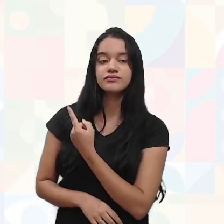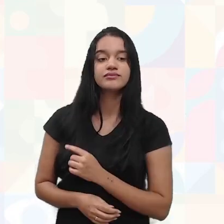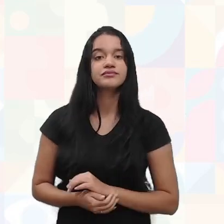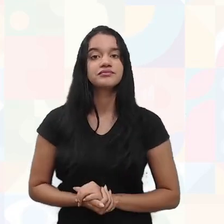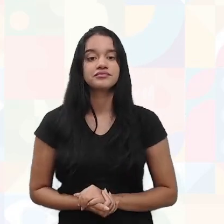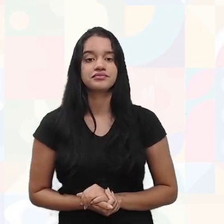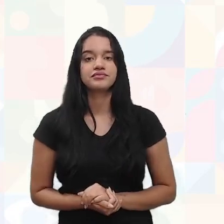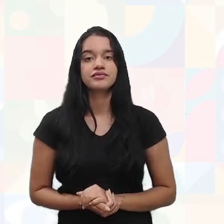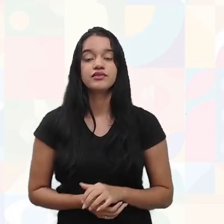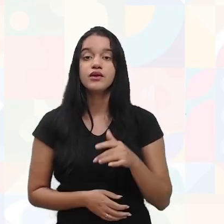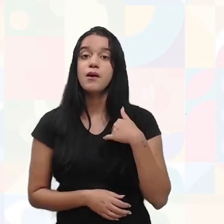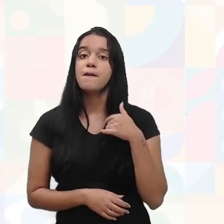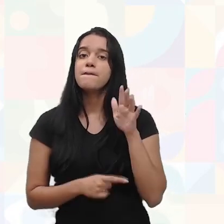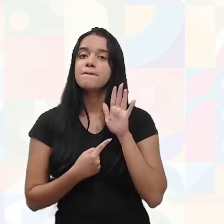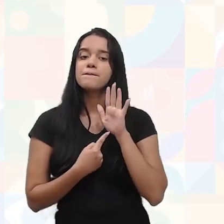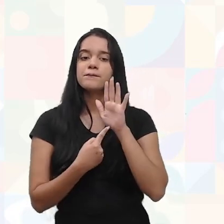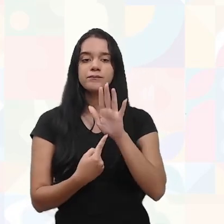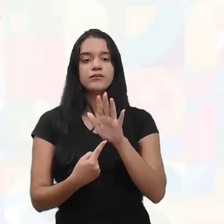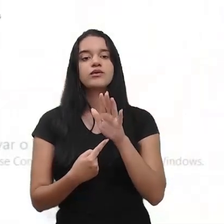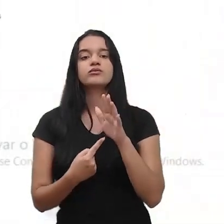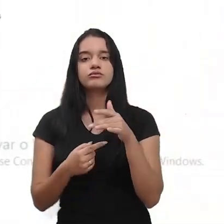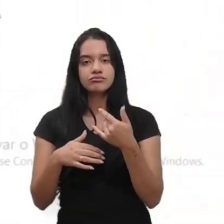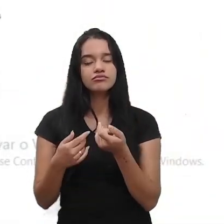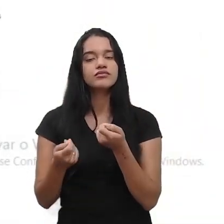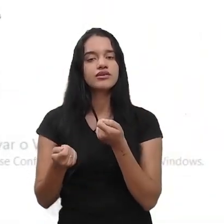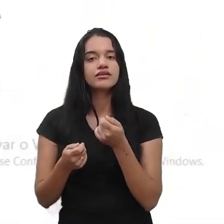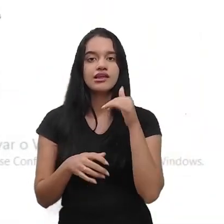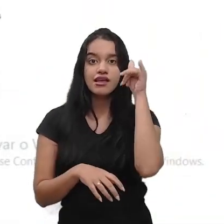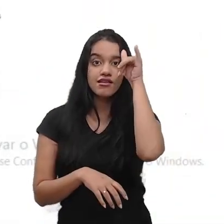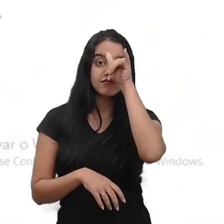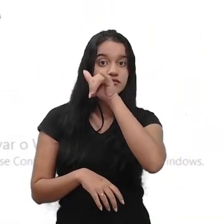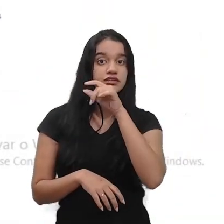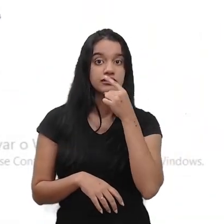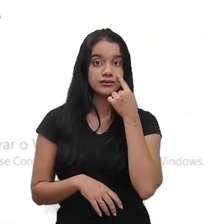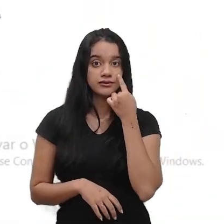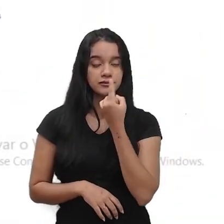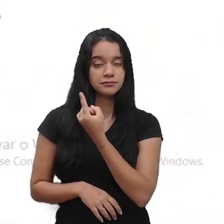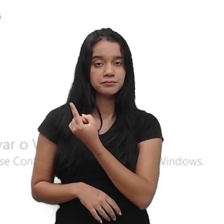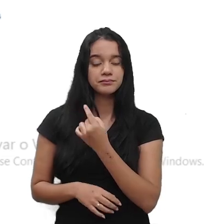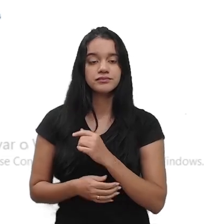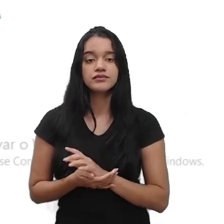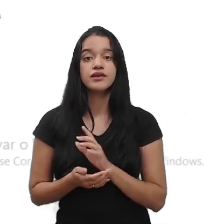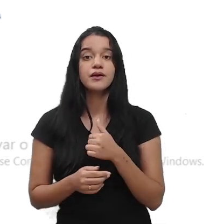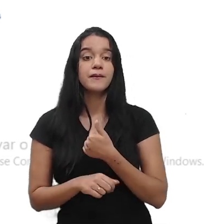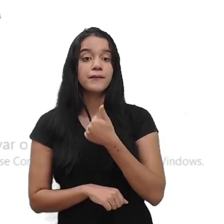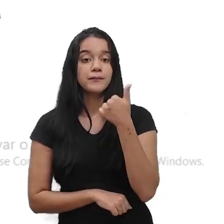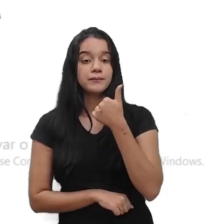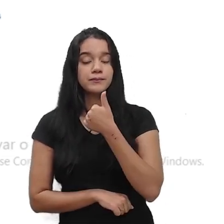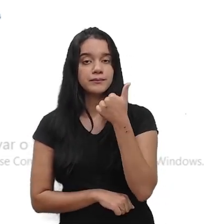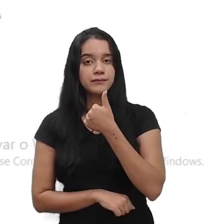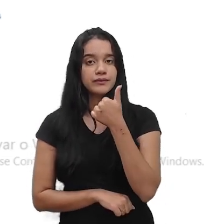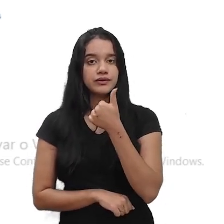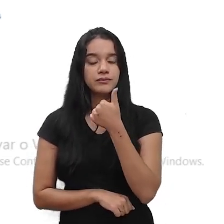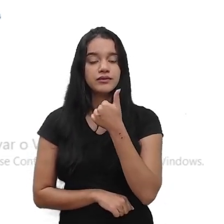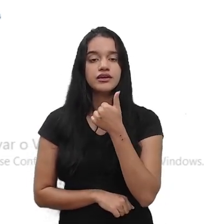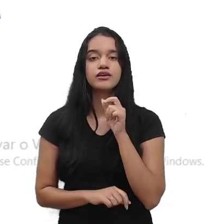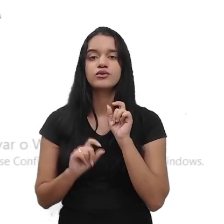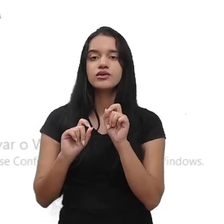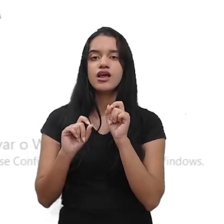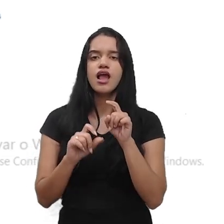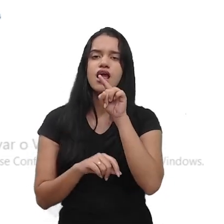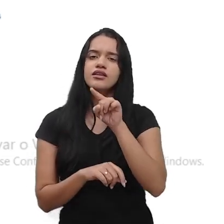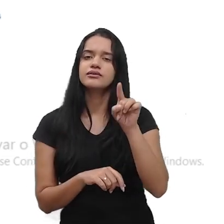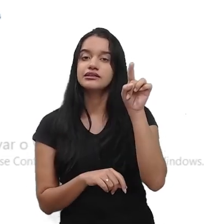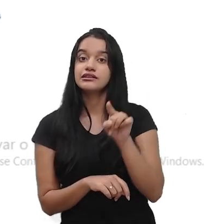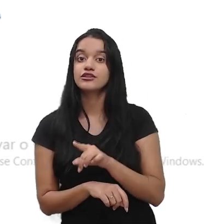de prevenção do mais efetivo para o menos efetivo. O primeiro nível dessa pirâmide é a eliminação